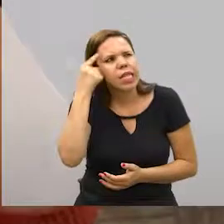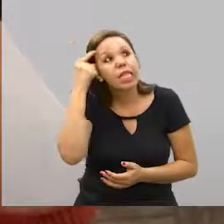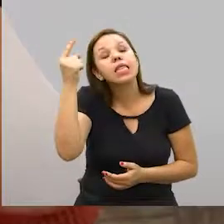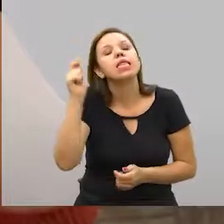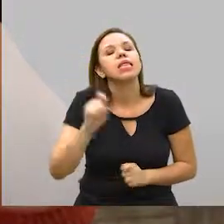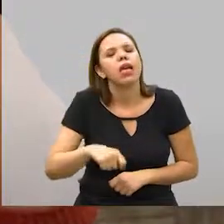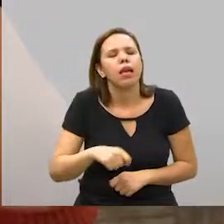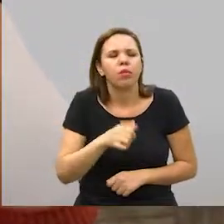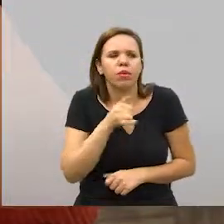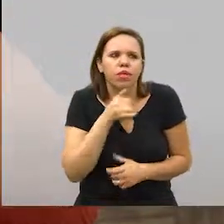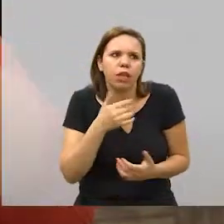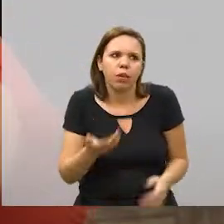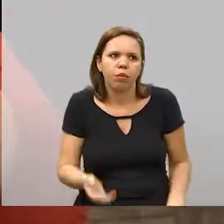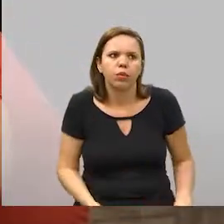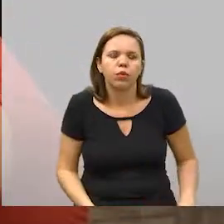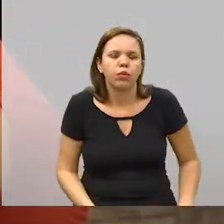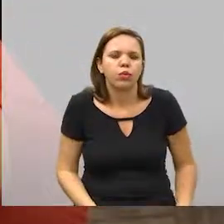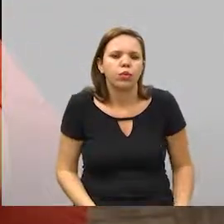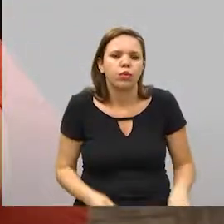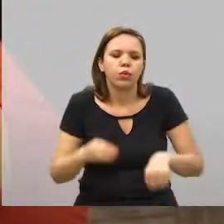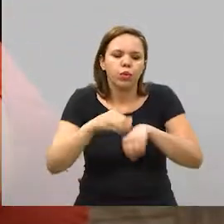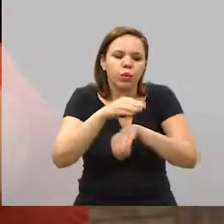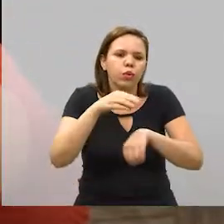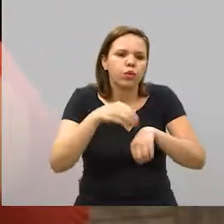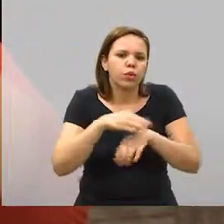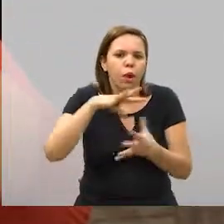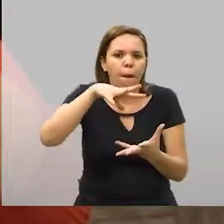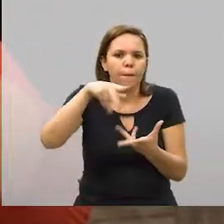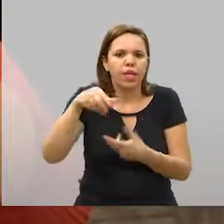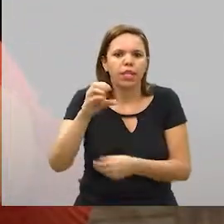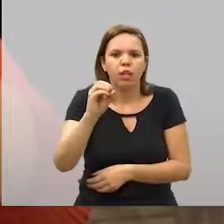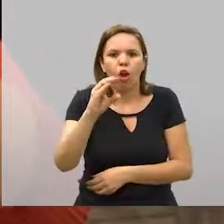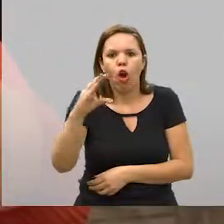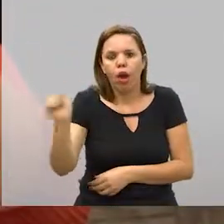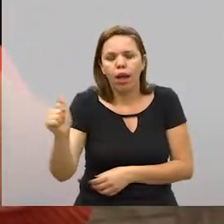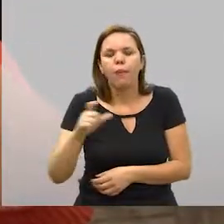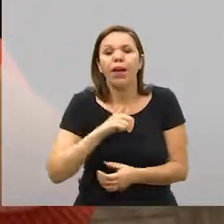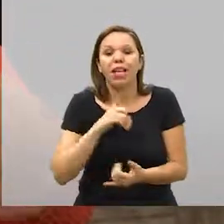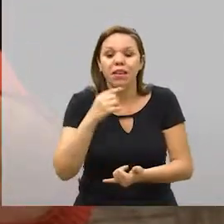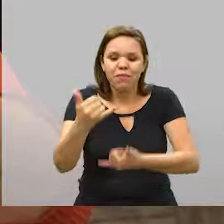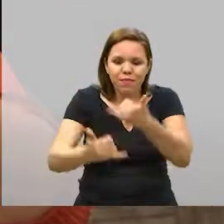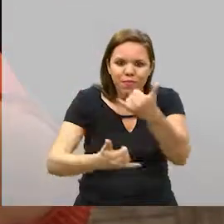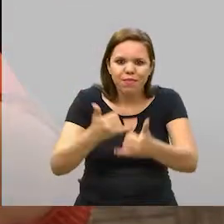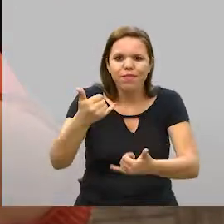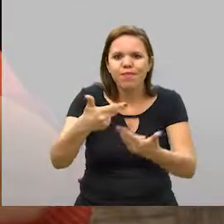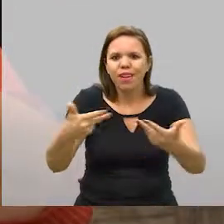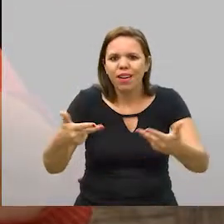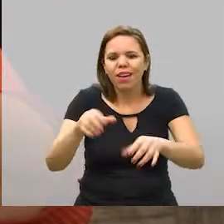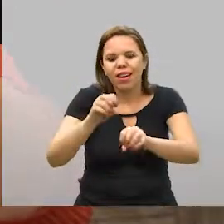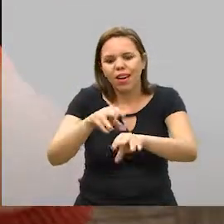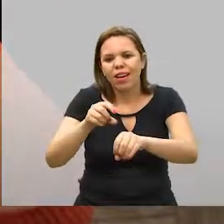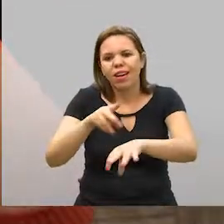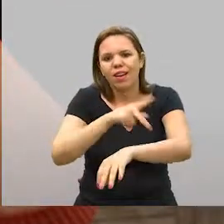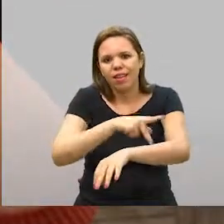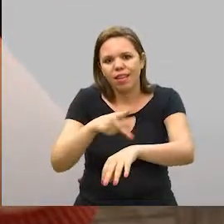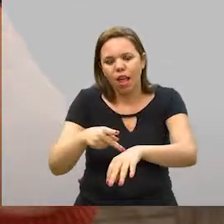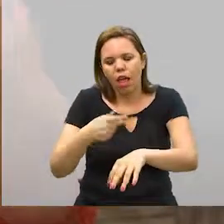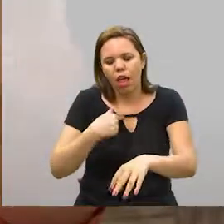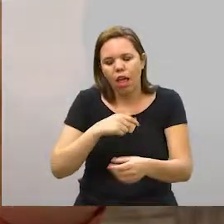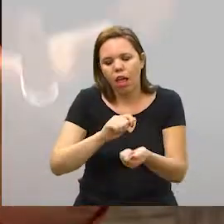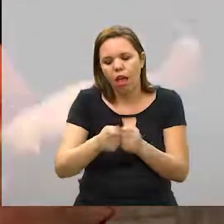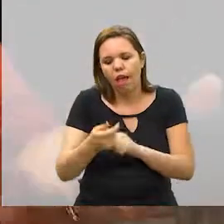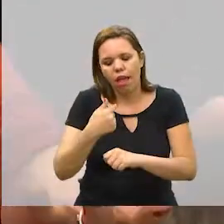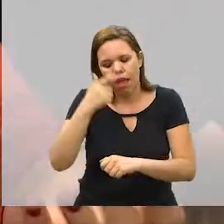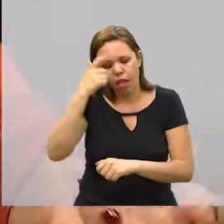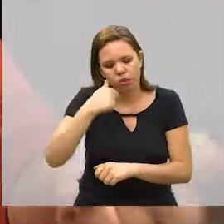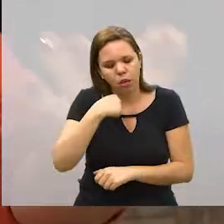tendo ideias, por exemplo, de levar o Planeta Oca para brinquedos educativos. Eu, como mãe, fico